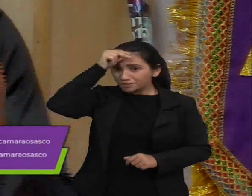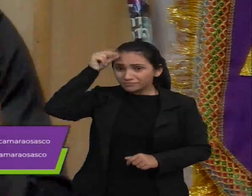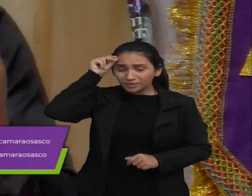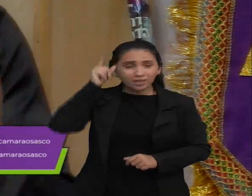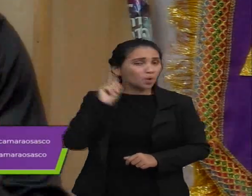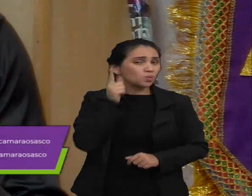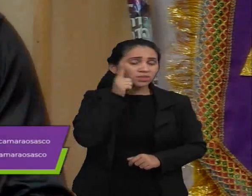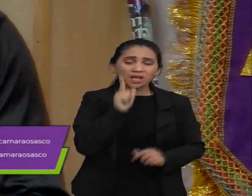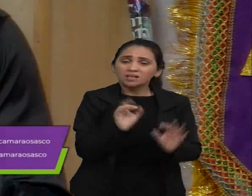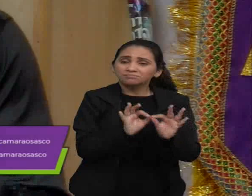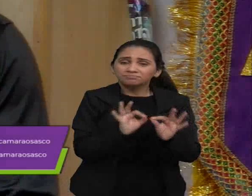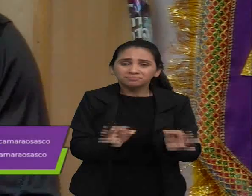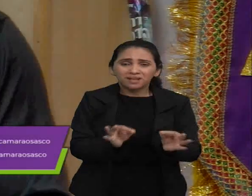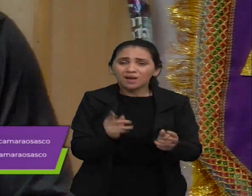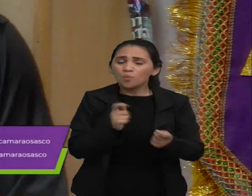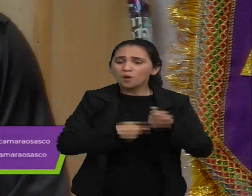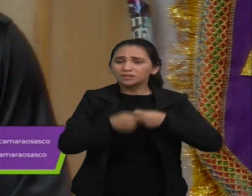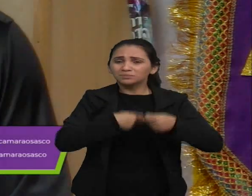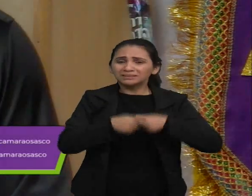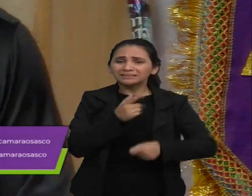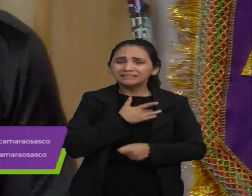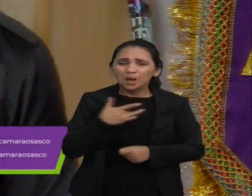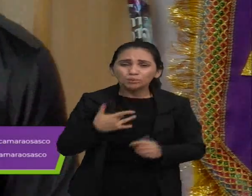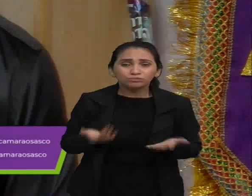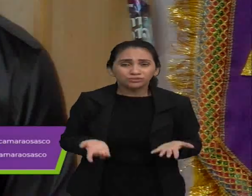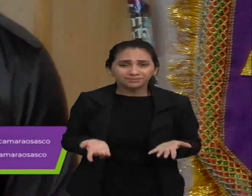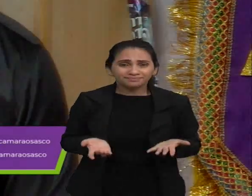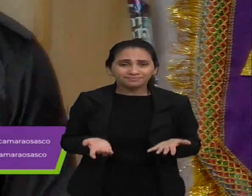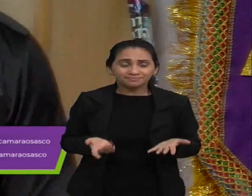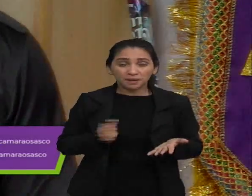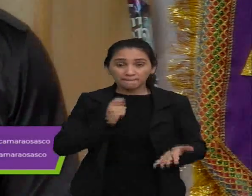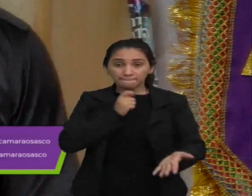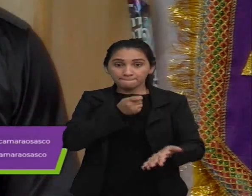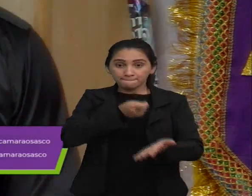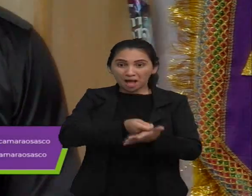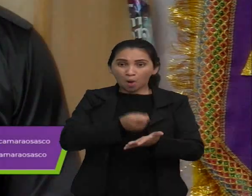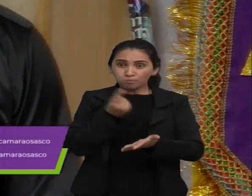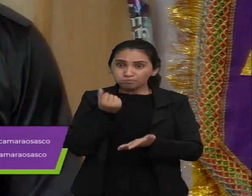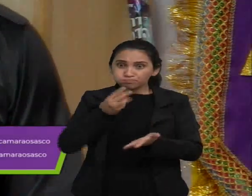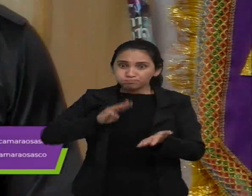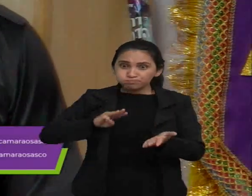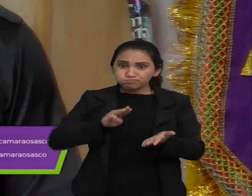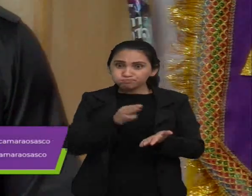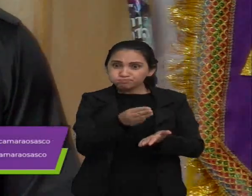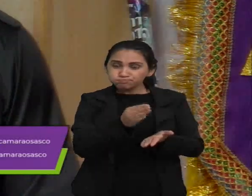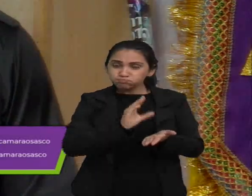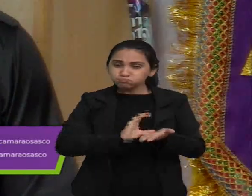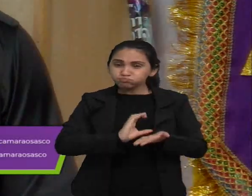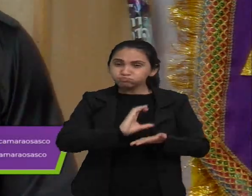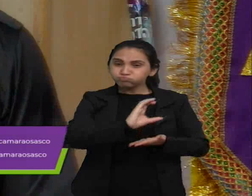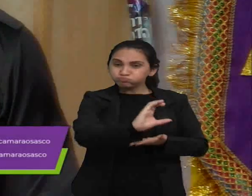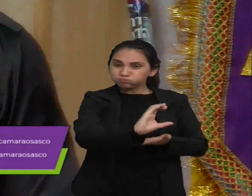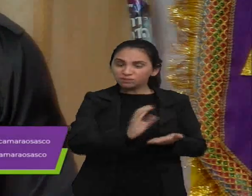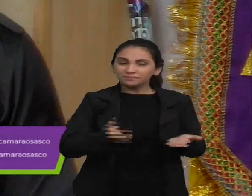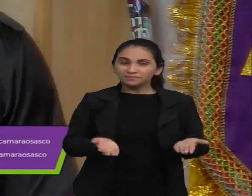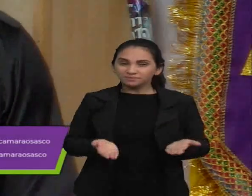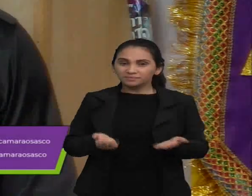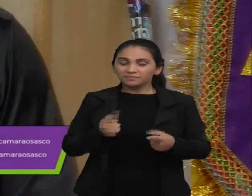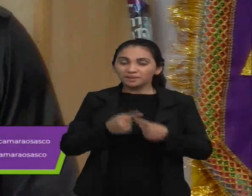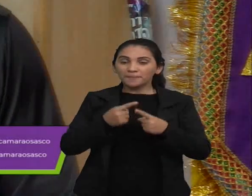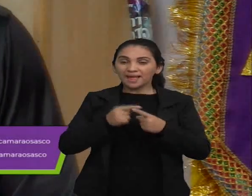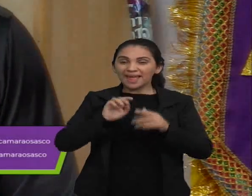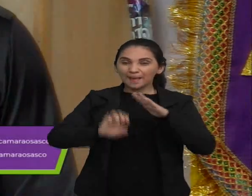condições mínimas de administrar a saúde e aí ele paga milhões numa cidade de 5 bilhões para